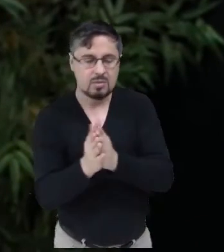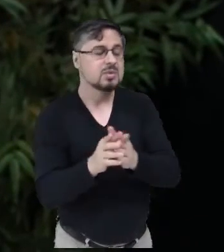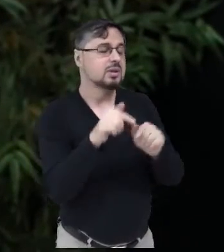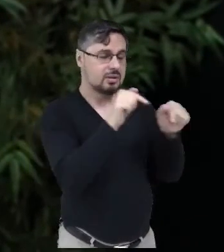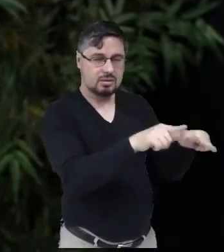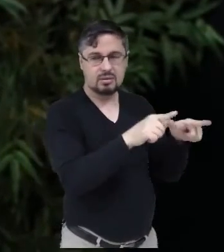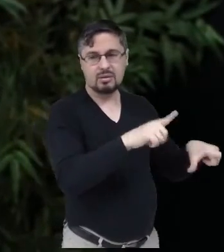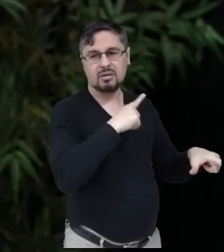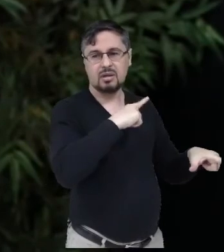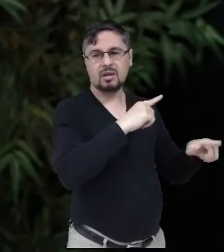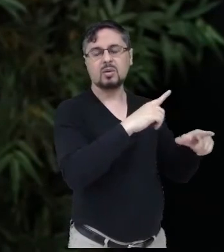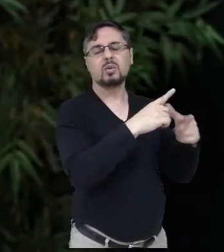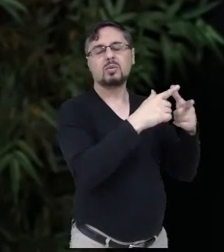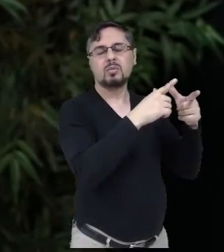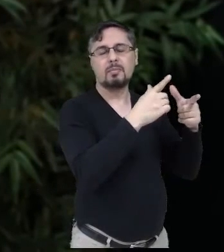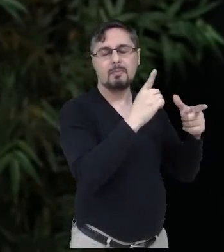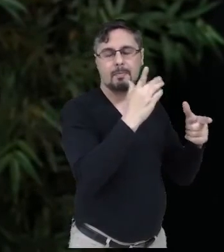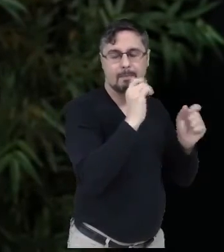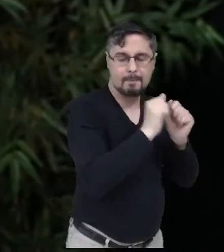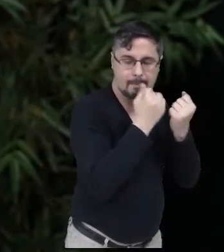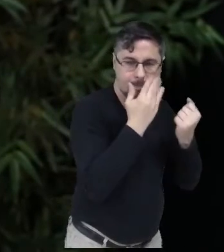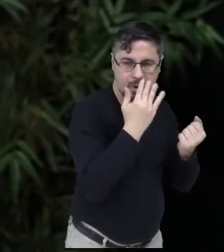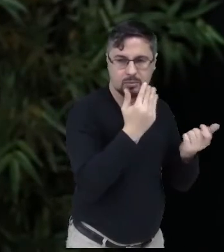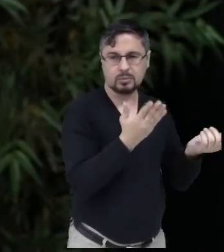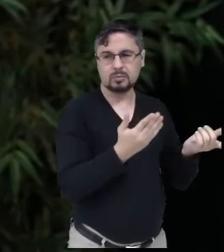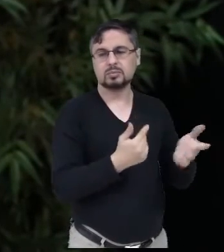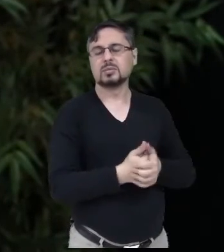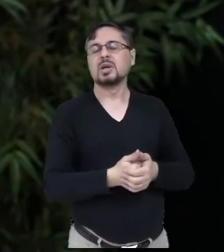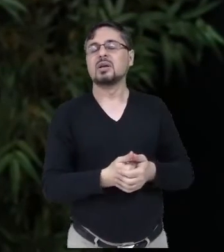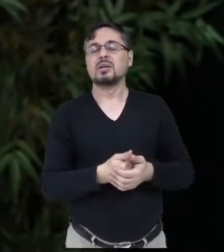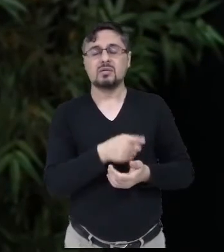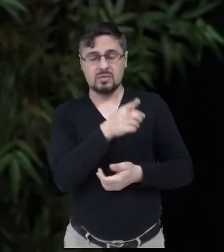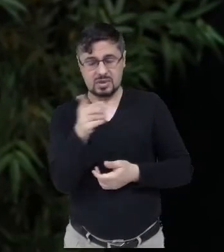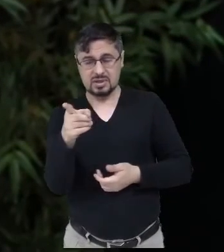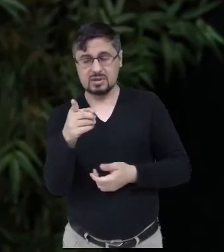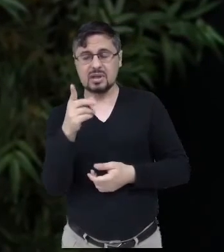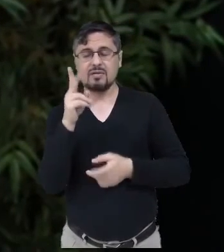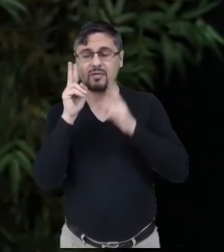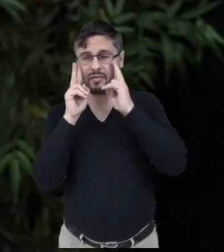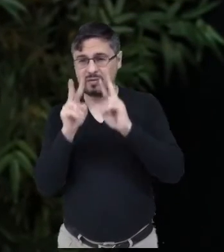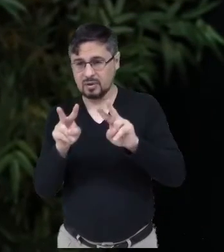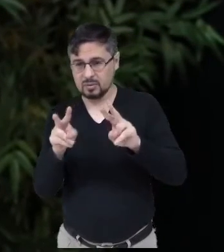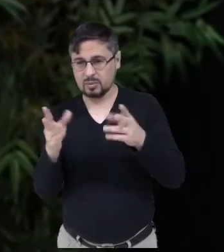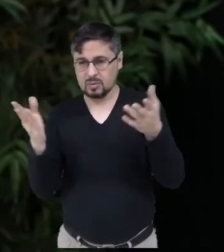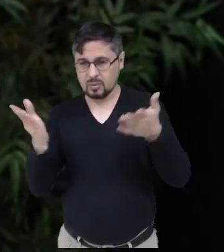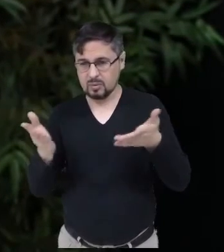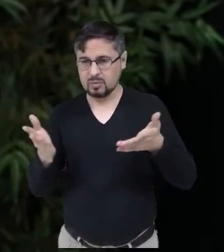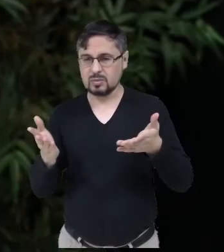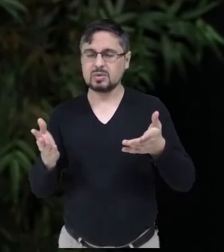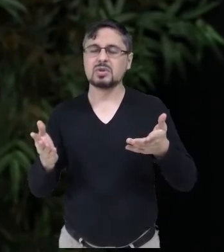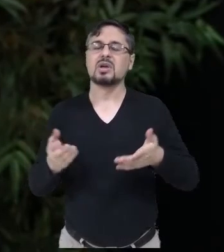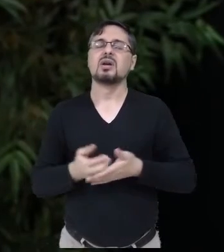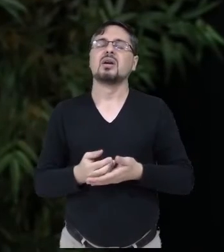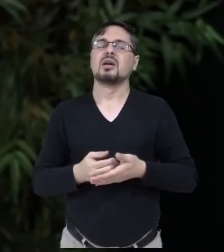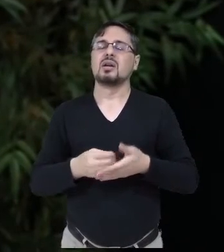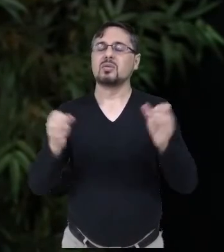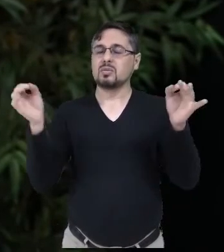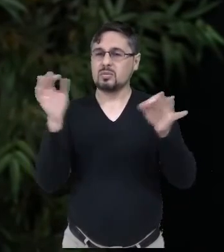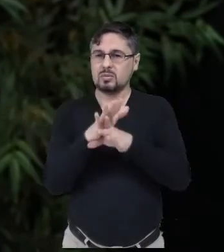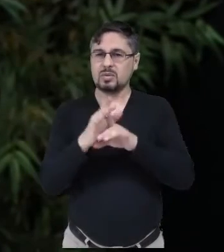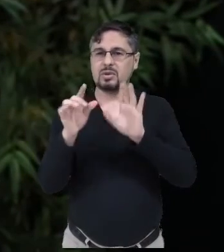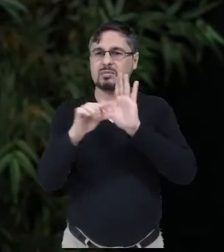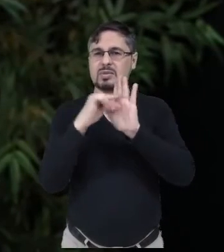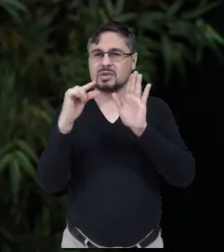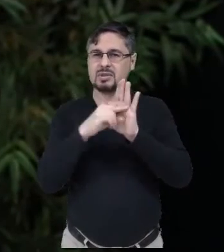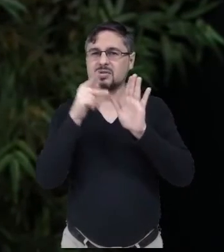amado, minha amada, se você está me assistindo neste momento, nessa noite, eu quero concluir essa mensagem